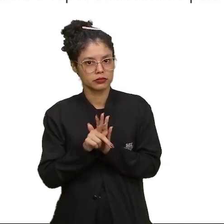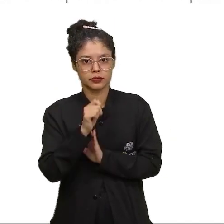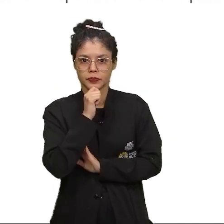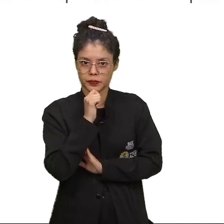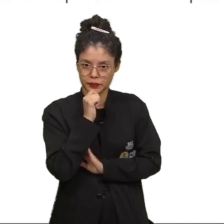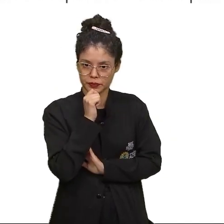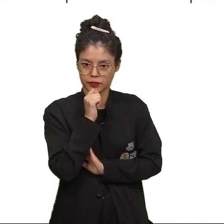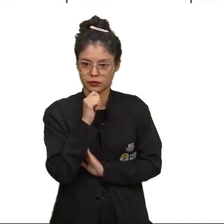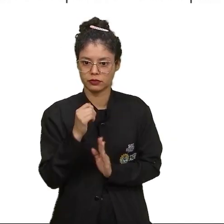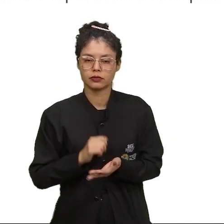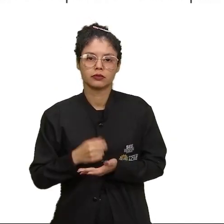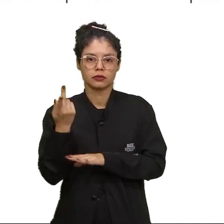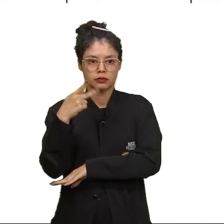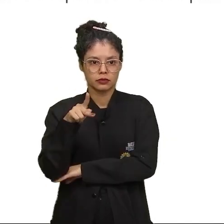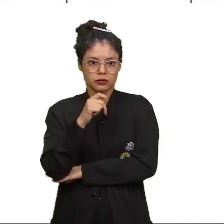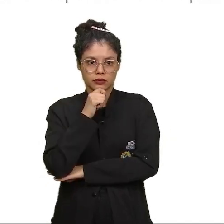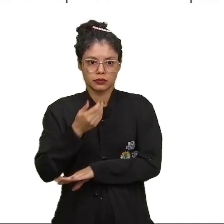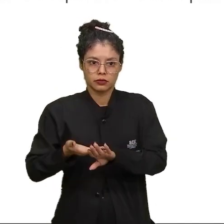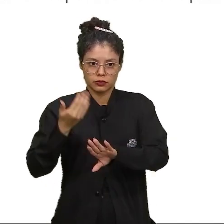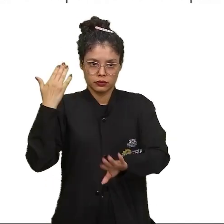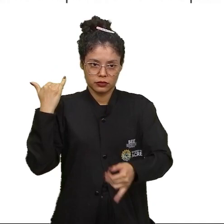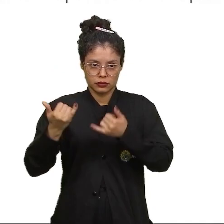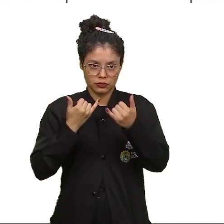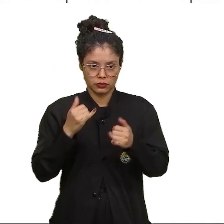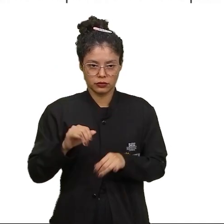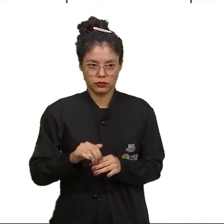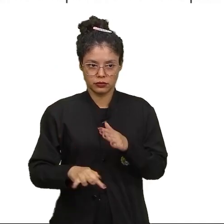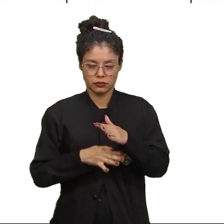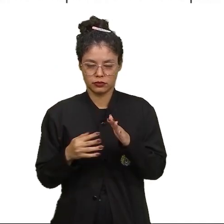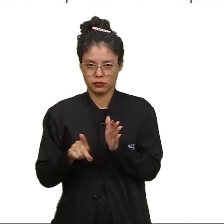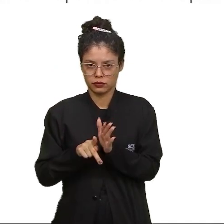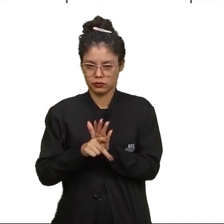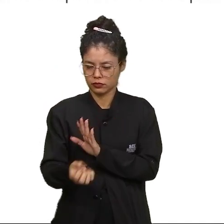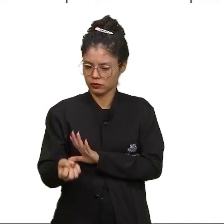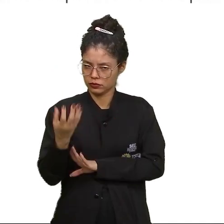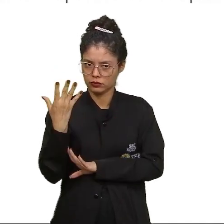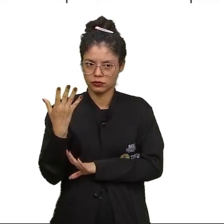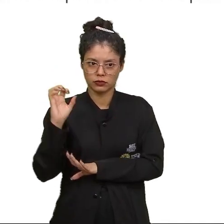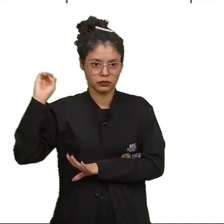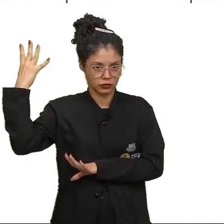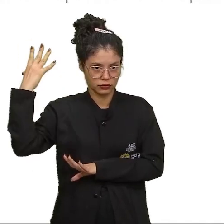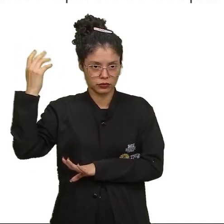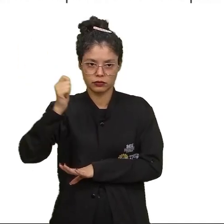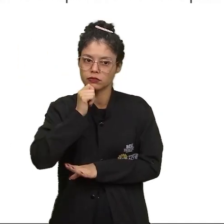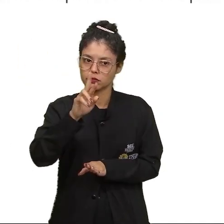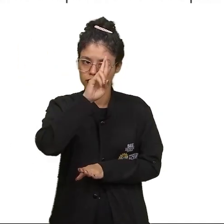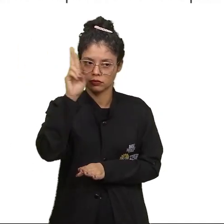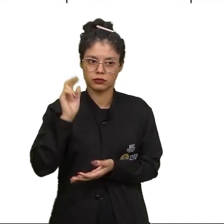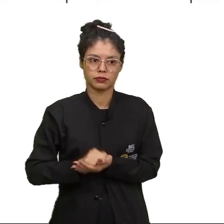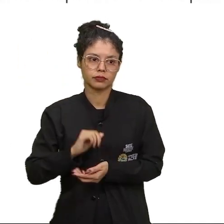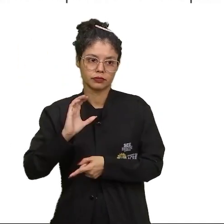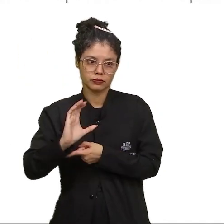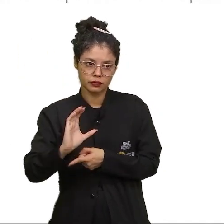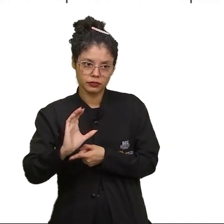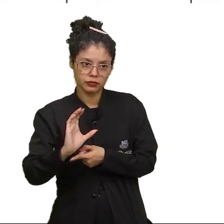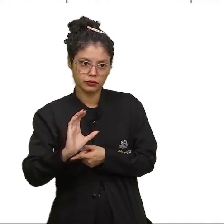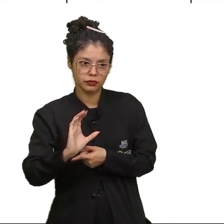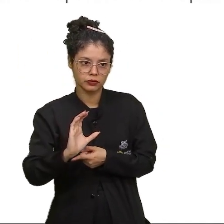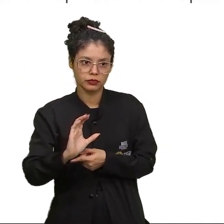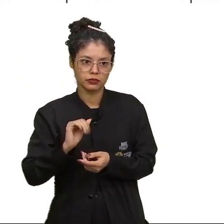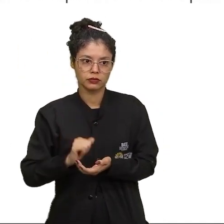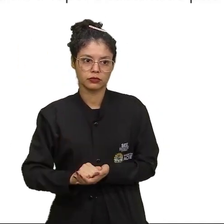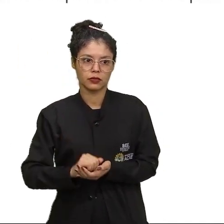monarquias lá no período de formação dos países europeus. Então, é antes do que está sido citado no texto. C. Laicidade